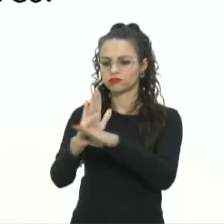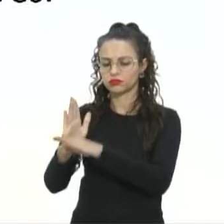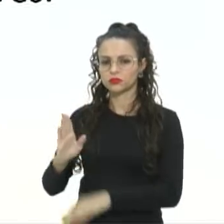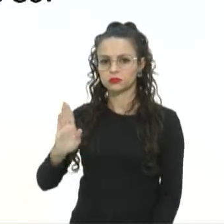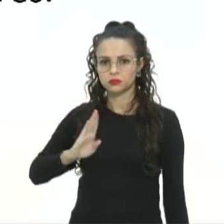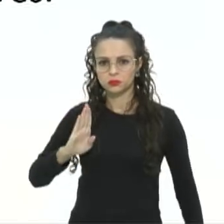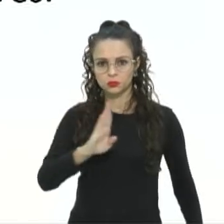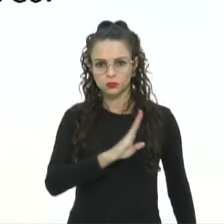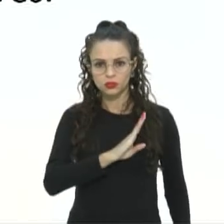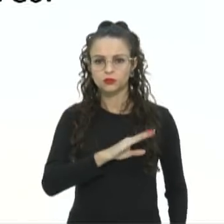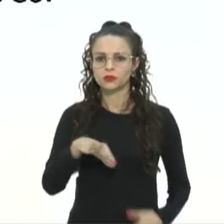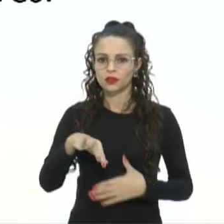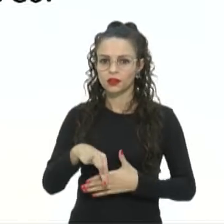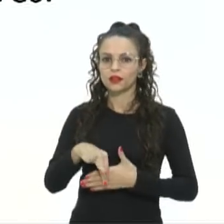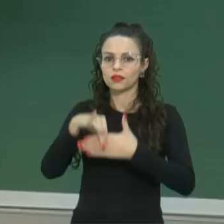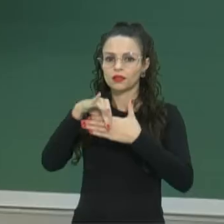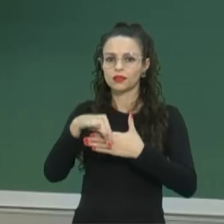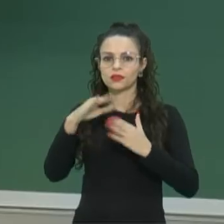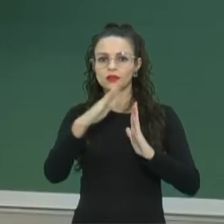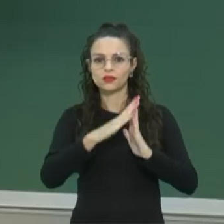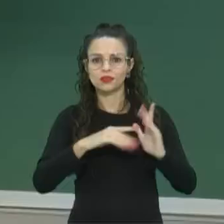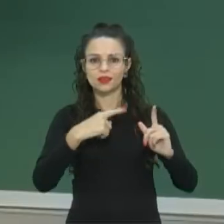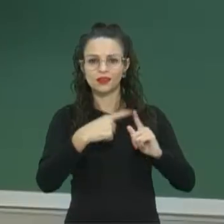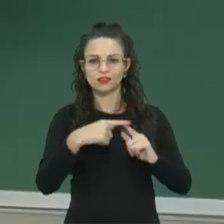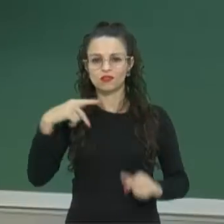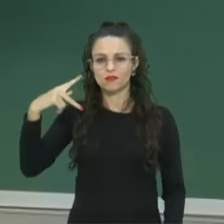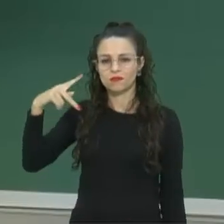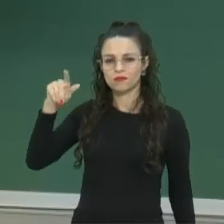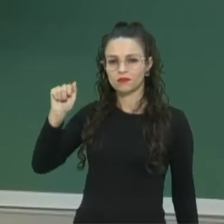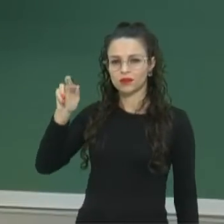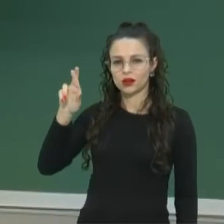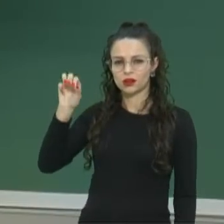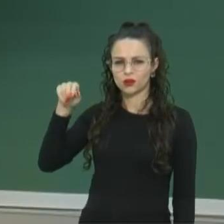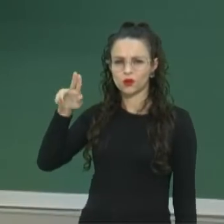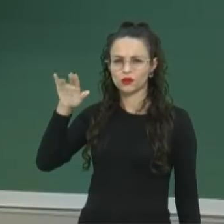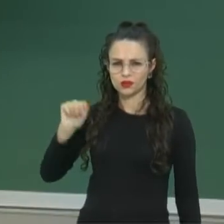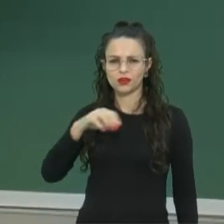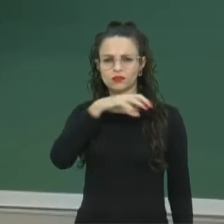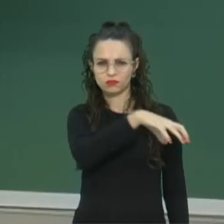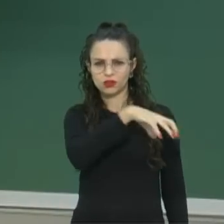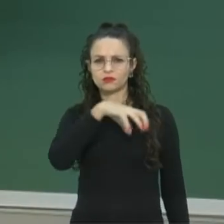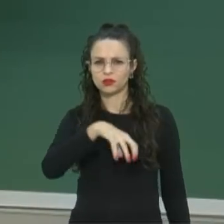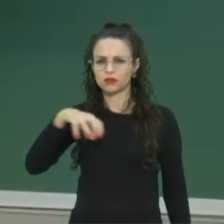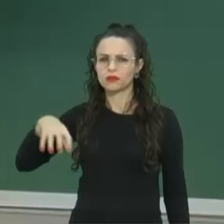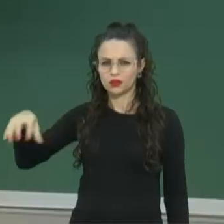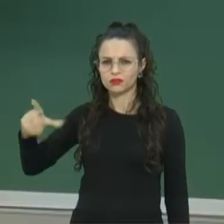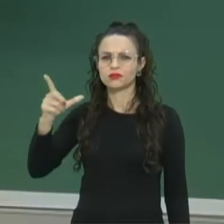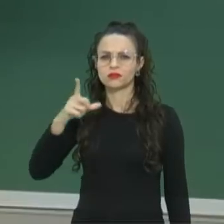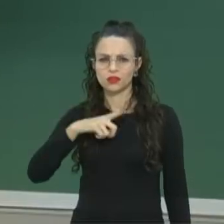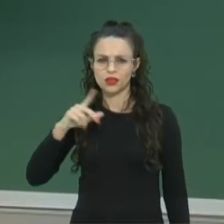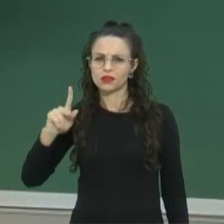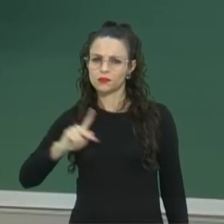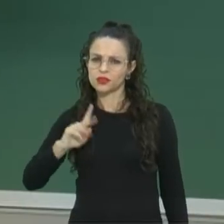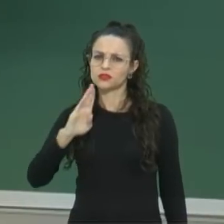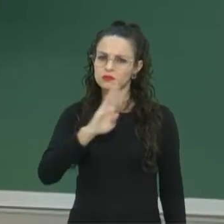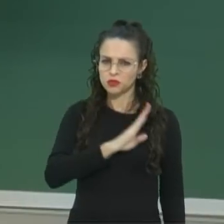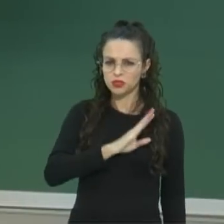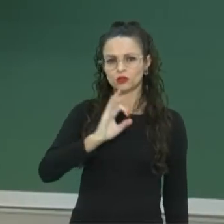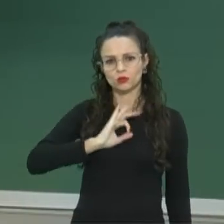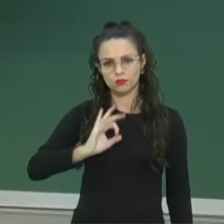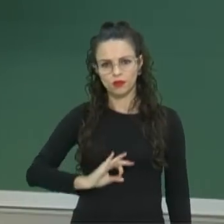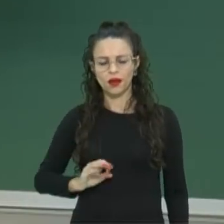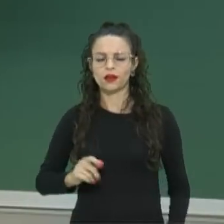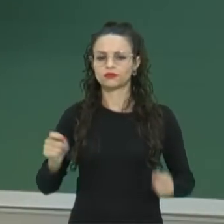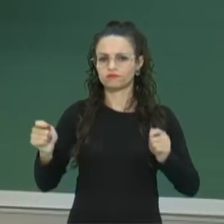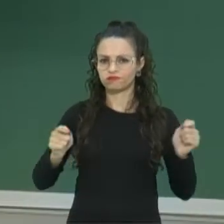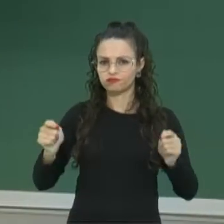líderes das paróquias e dioceses. Então, cada paróquia, né, tem o seu padre, né, o seu presbítero que vai comandar. E nós